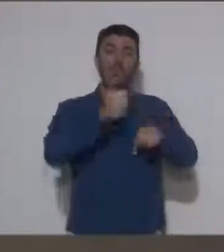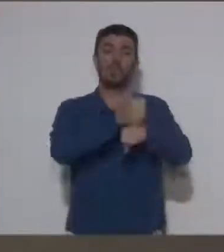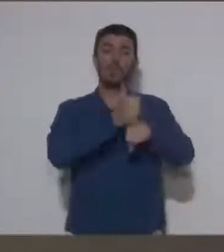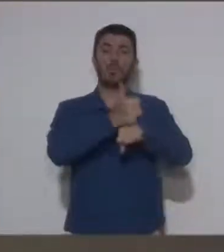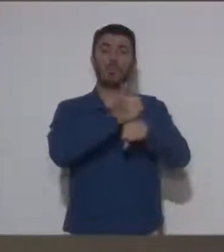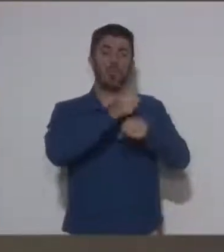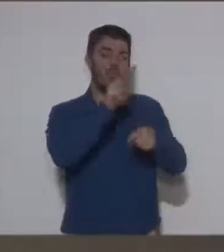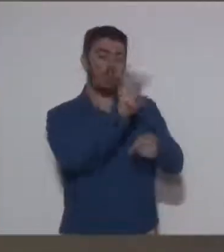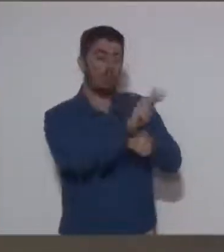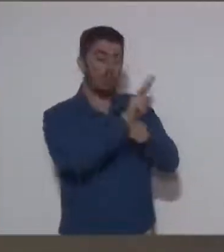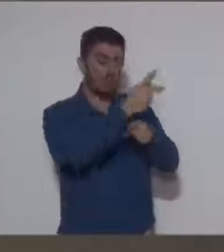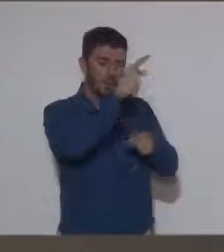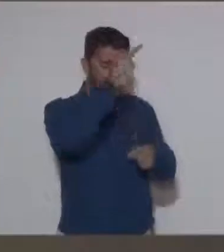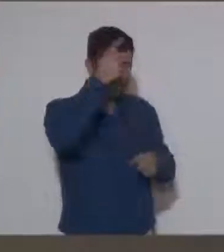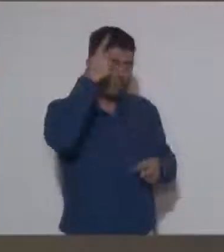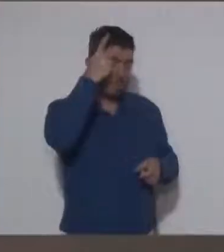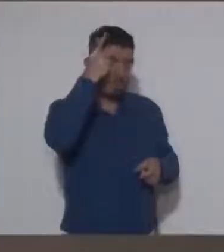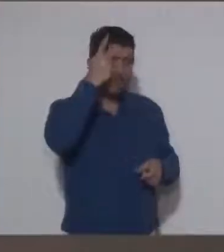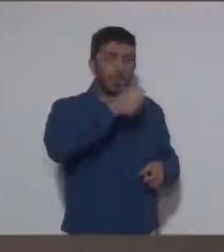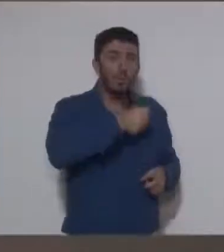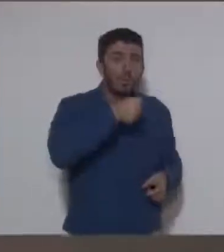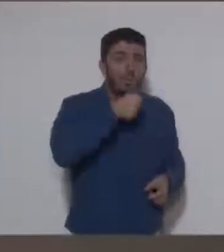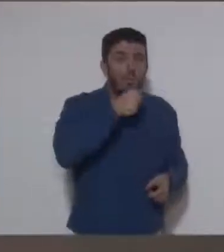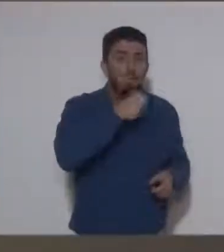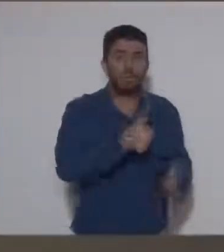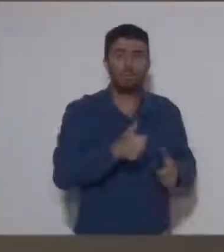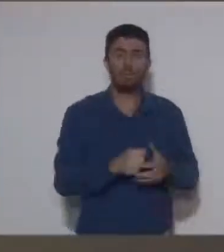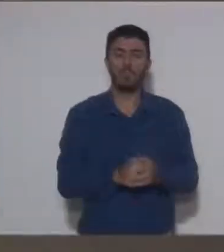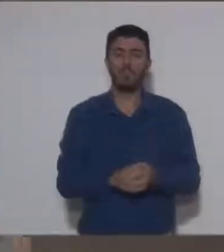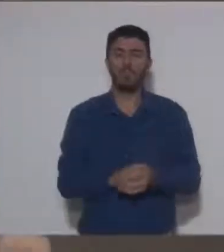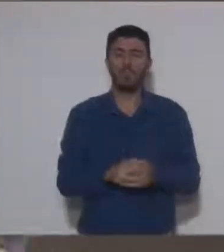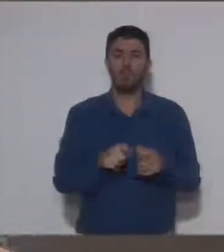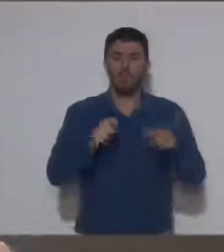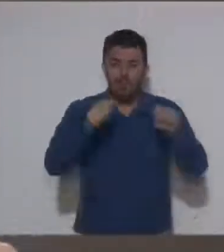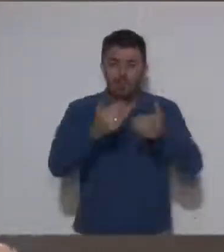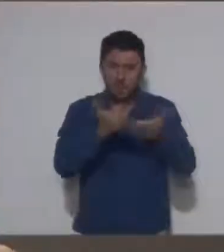semana. Está dando para ouvir aí? Tá, né?